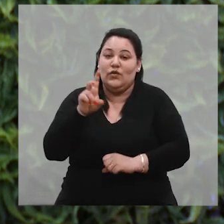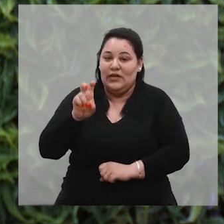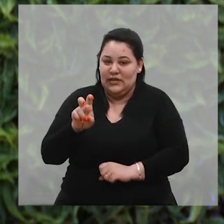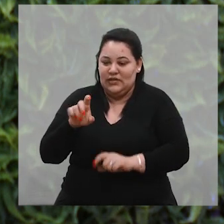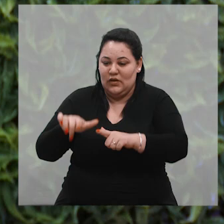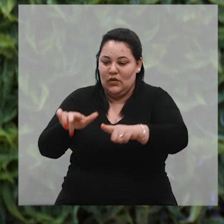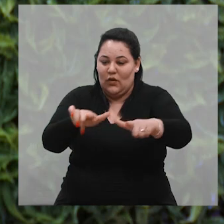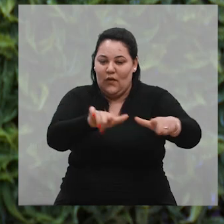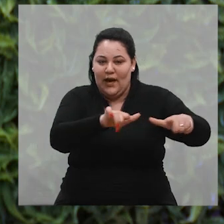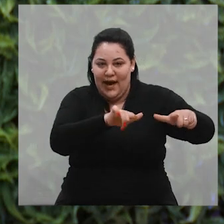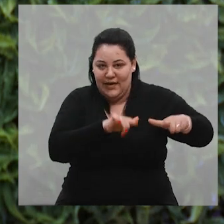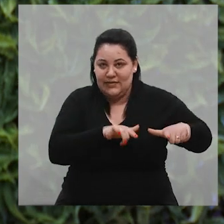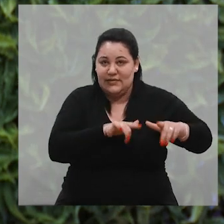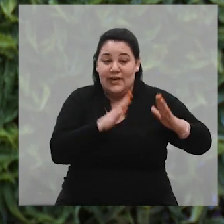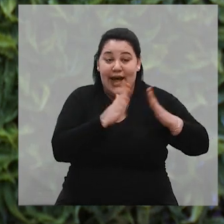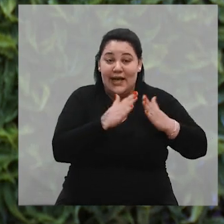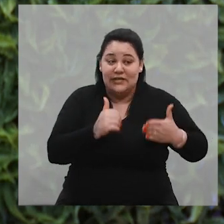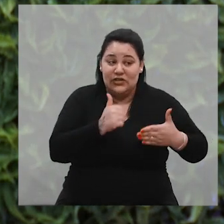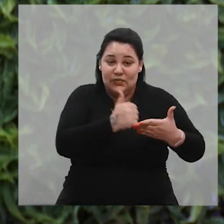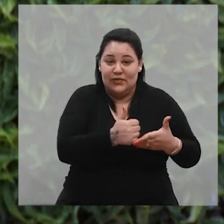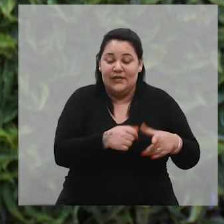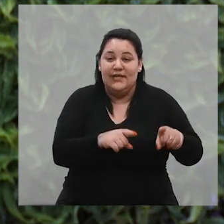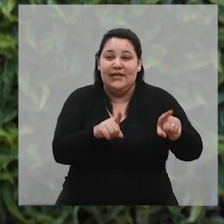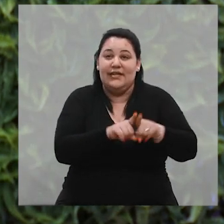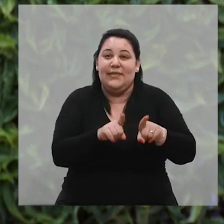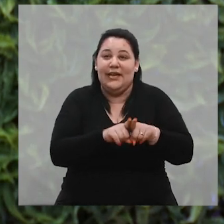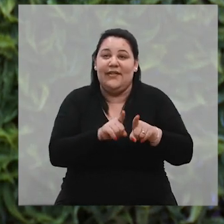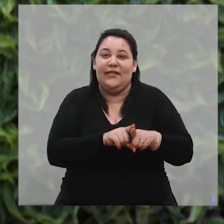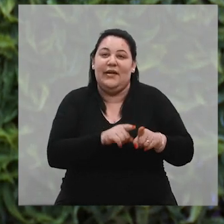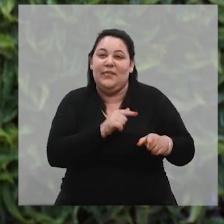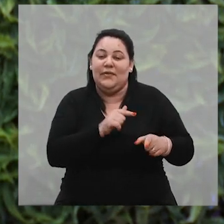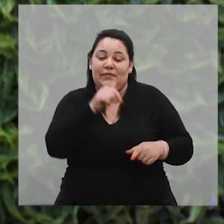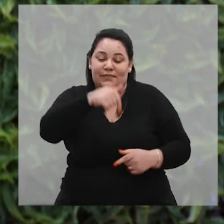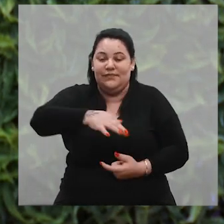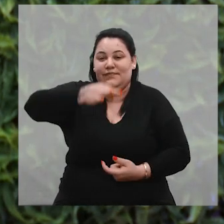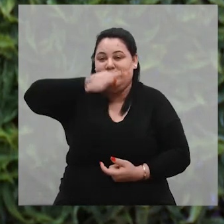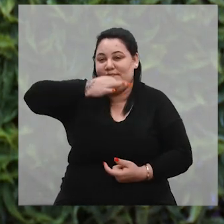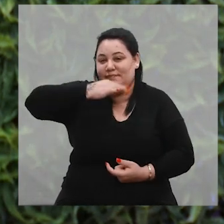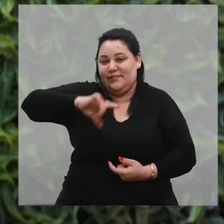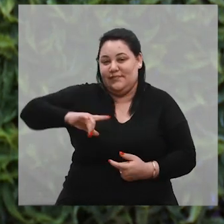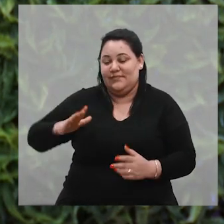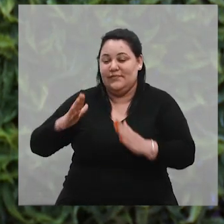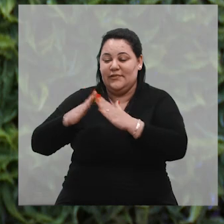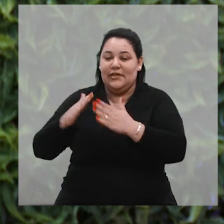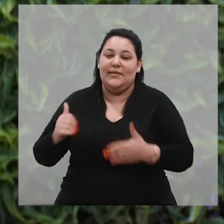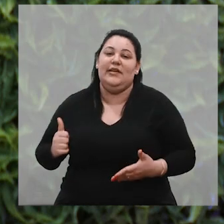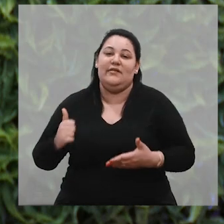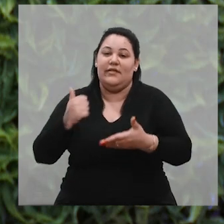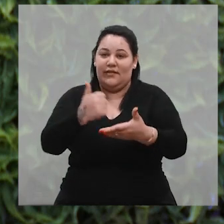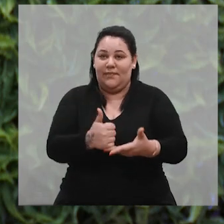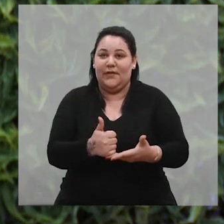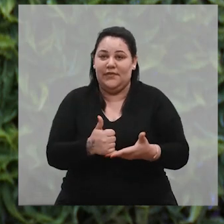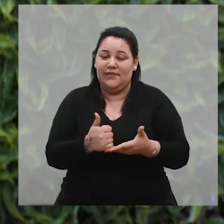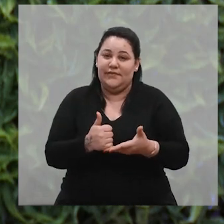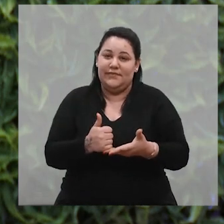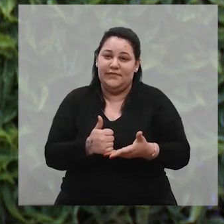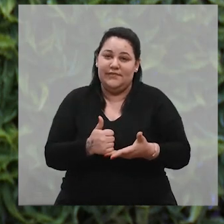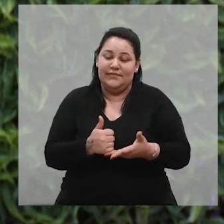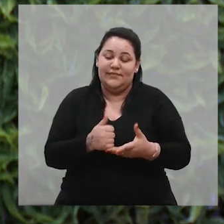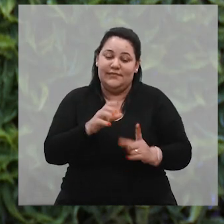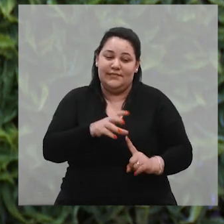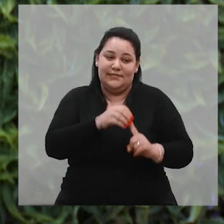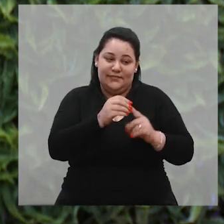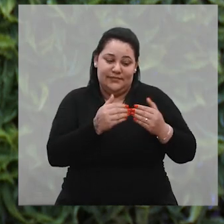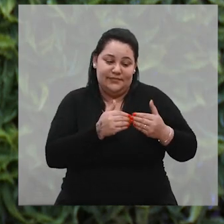unidades, sendo 11 delas com casa de apoio. A sede de Caxias do Sul temos a nossa casa de apoio também. Então, a porta